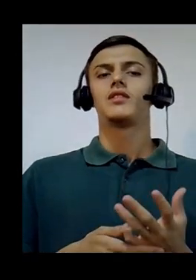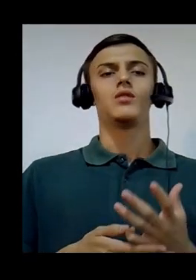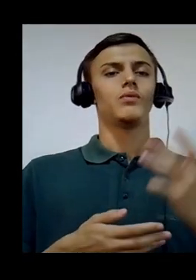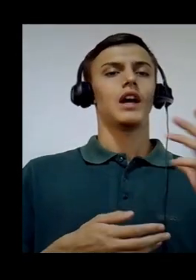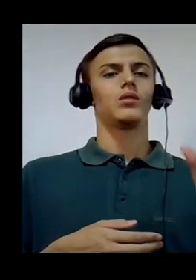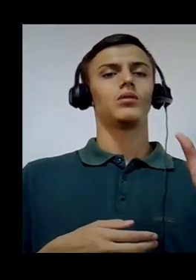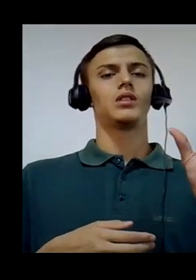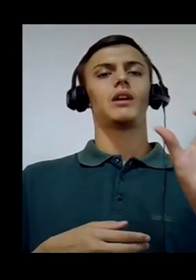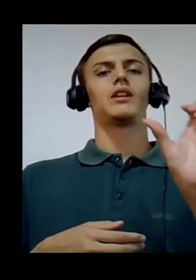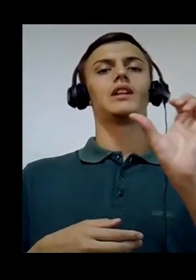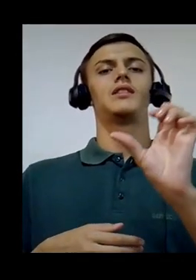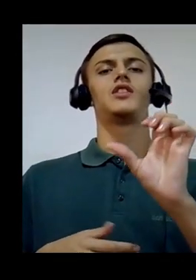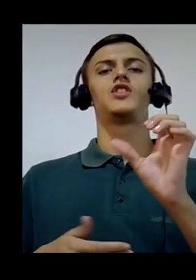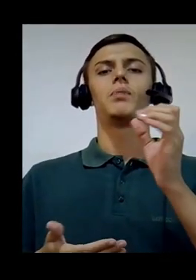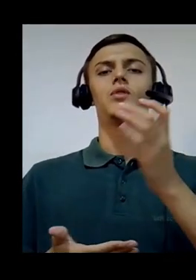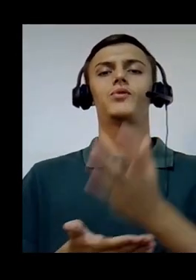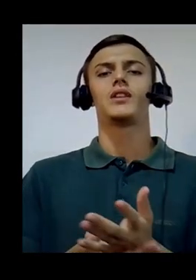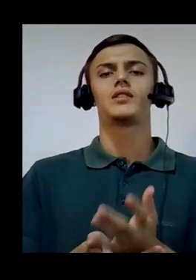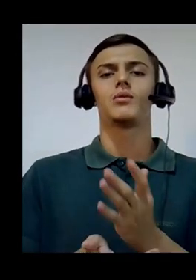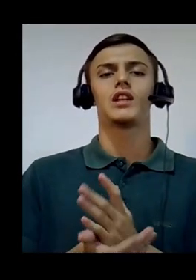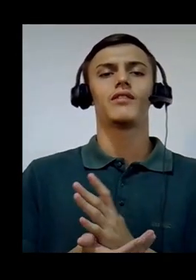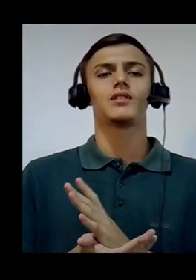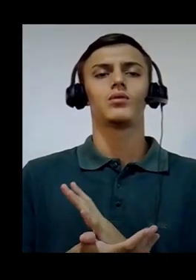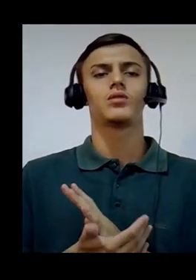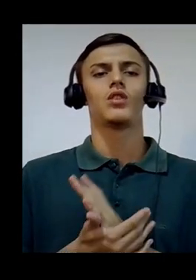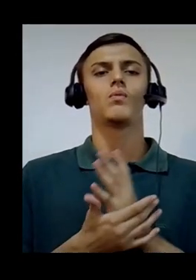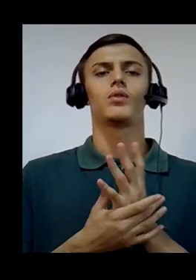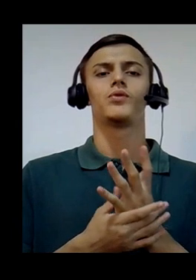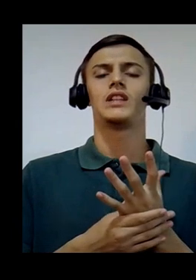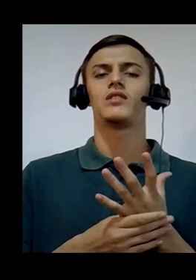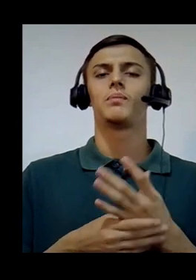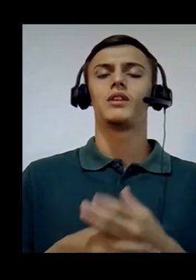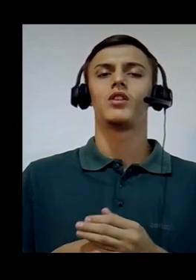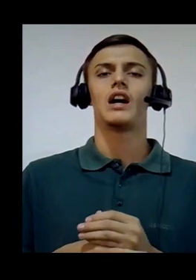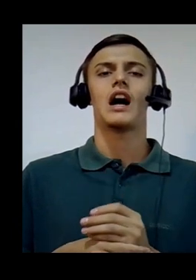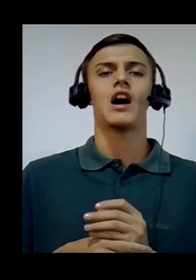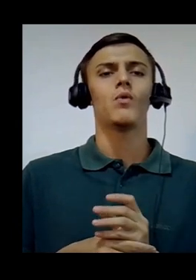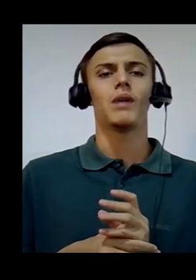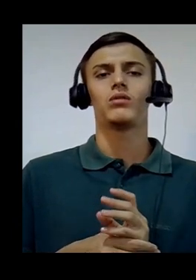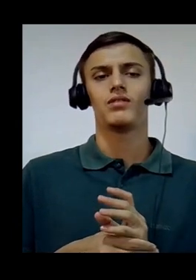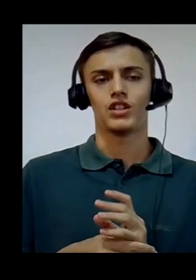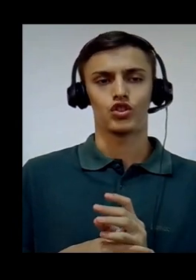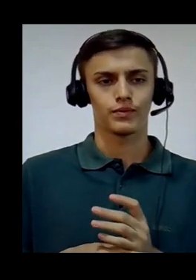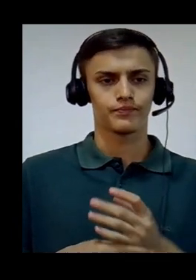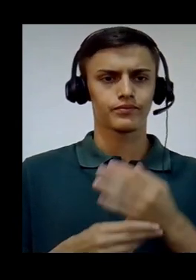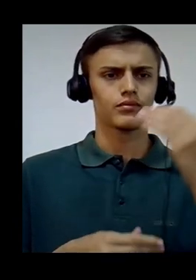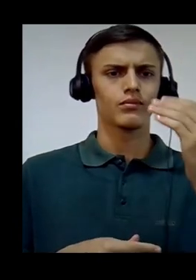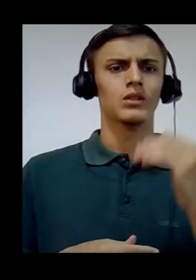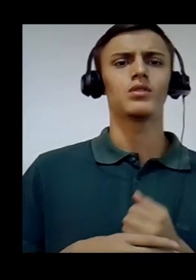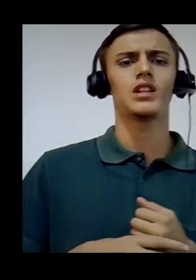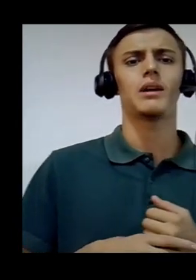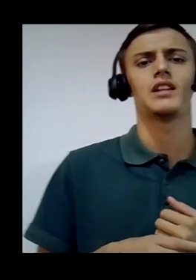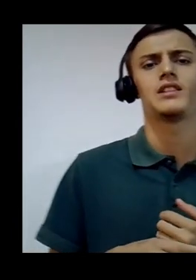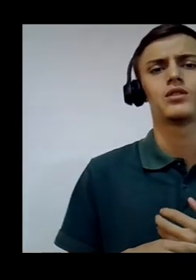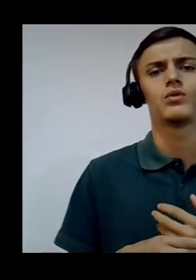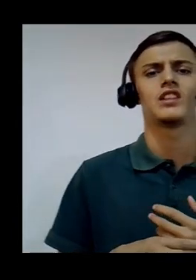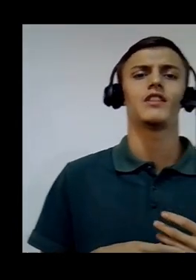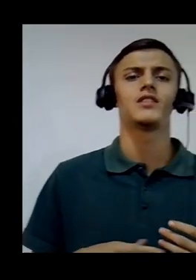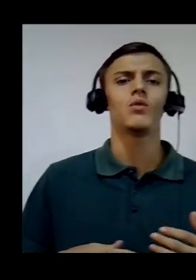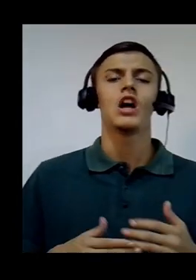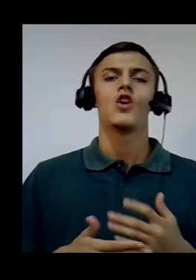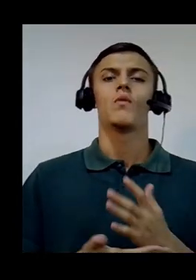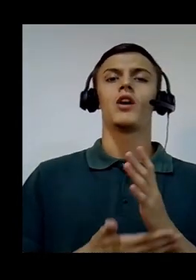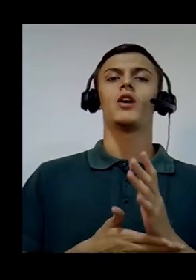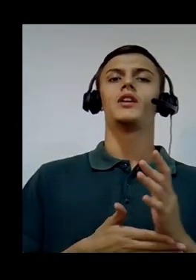Trabalho com escavação é todo o trabalho que necessite de perfuração e escavação no solo com profundidade superior a 1,20 m. Nos trabalhos realizados